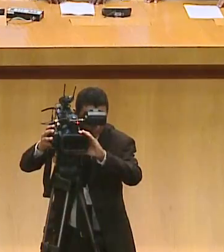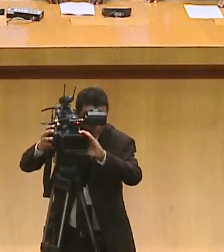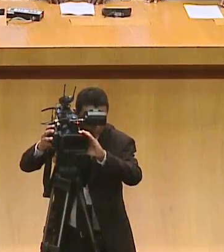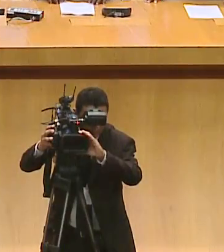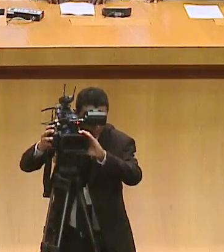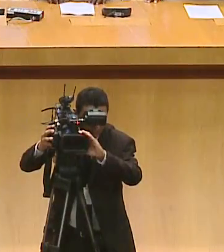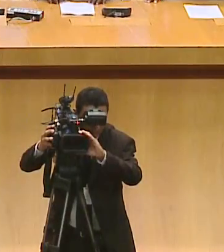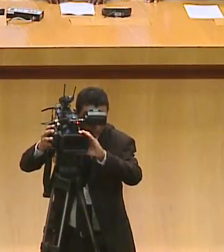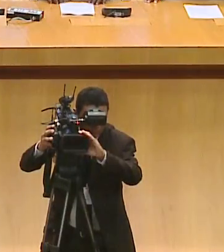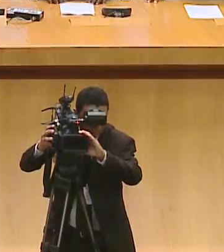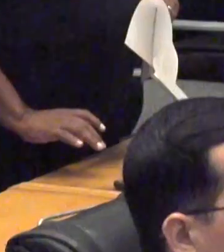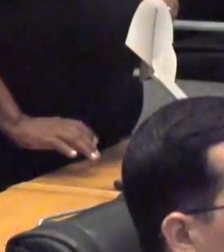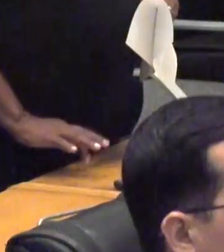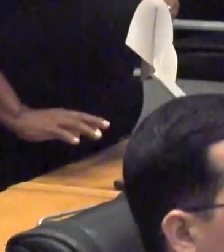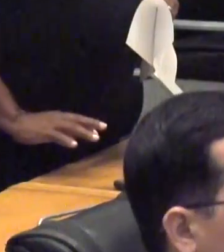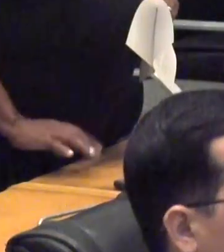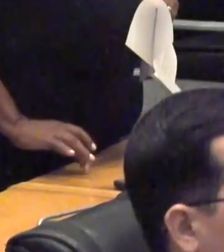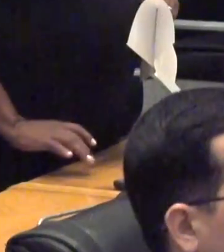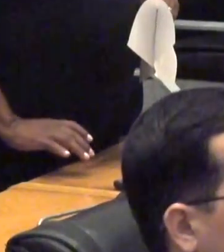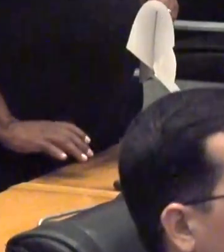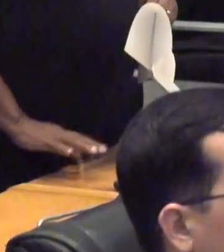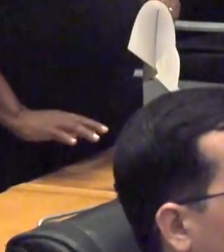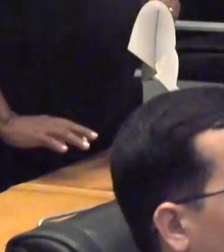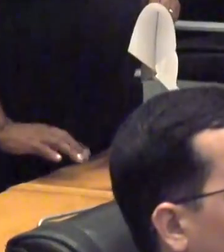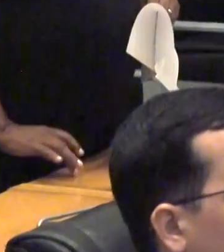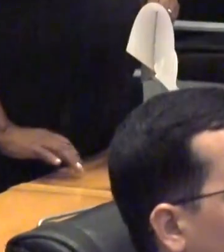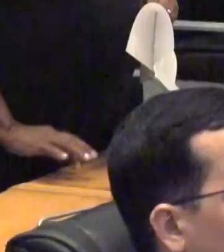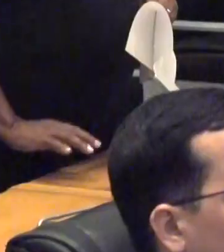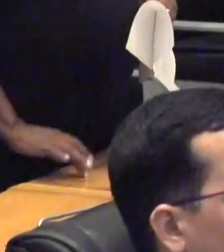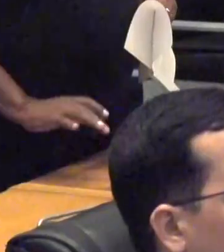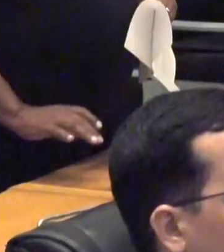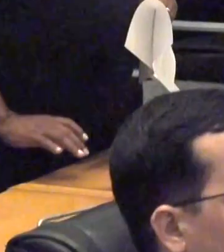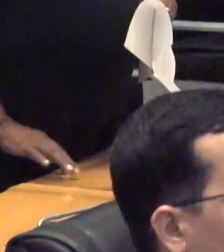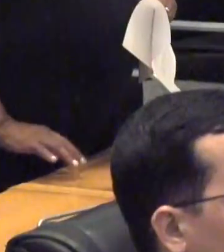Fraternidade é superar a violência